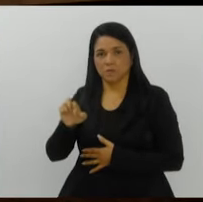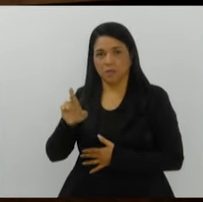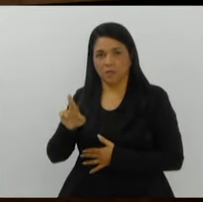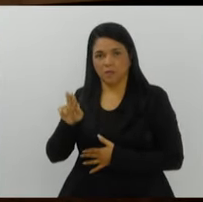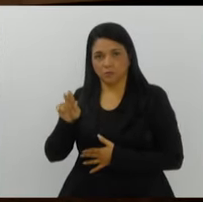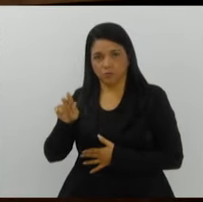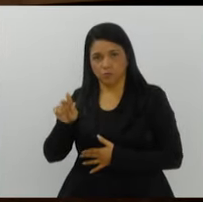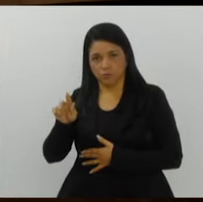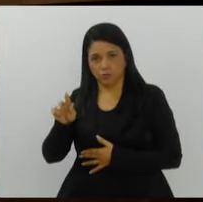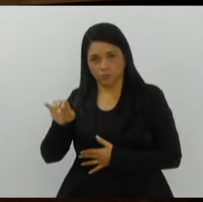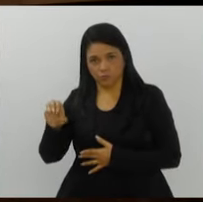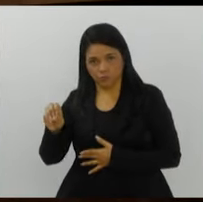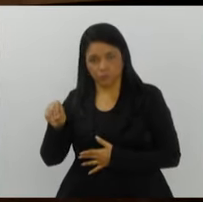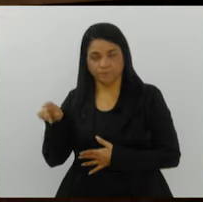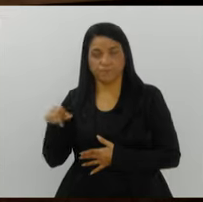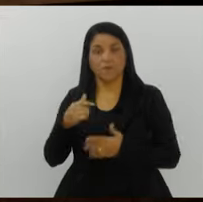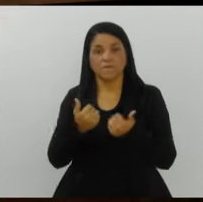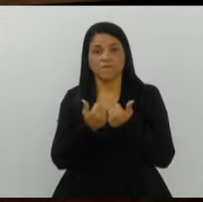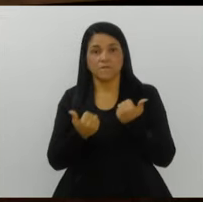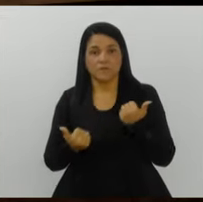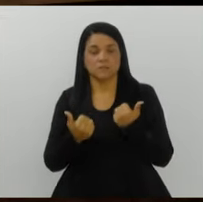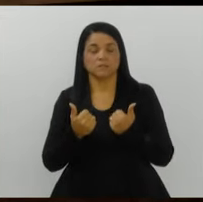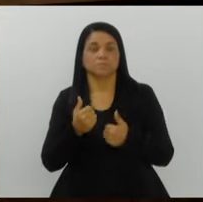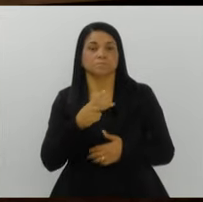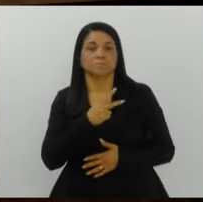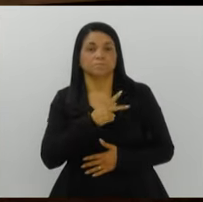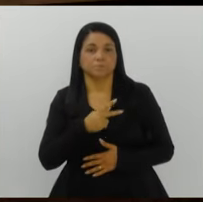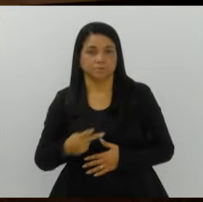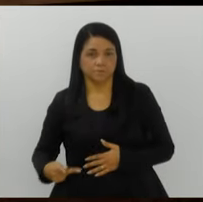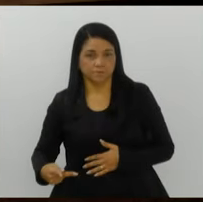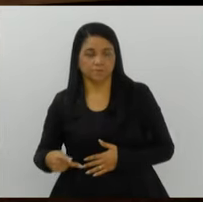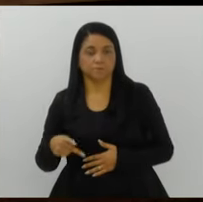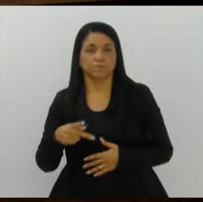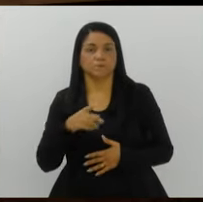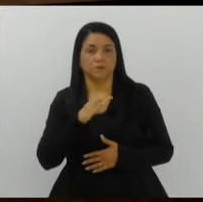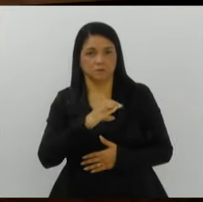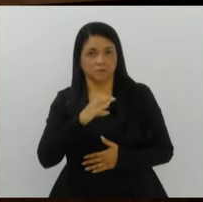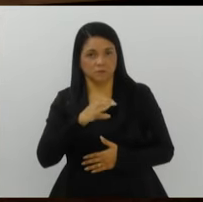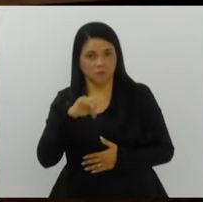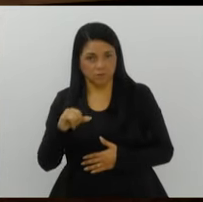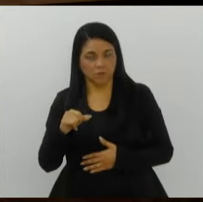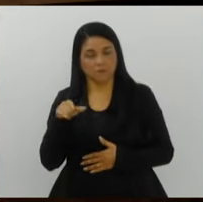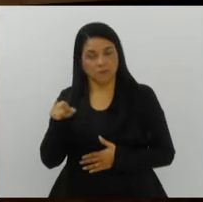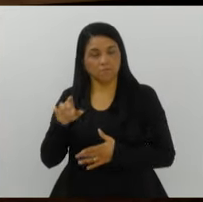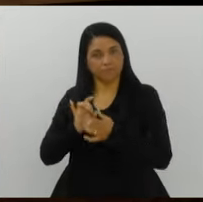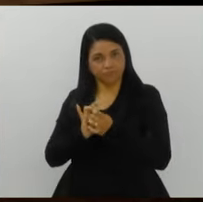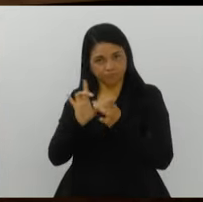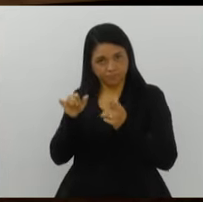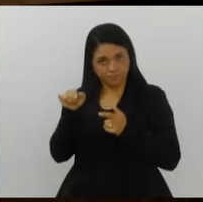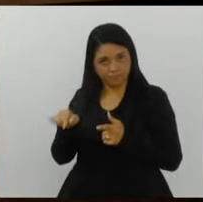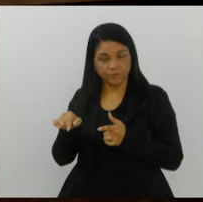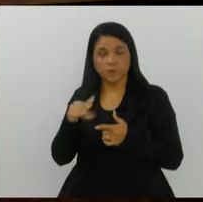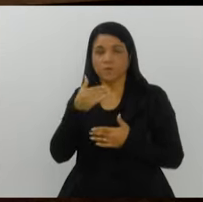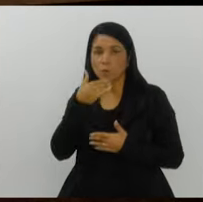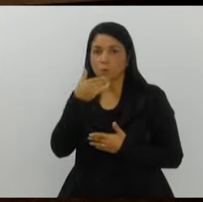vice-presidente da CCJ, e só com consentimento dele, eu vou solicitar a Vossa Excelência para remeter